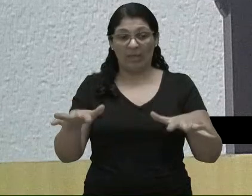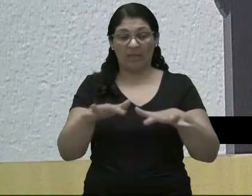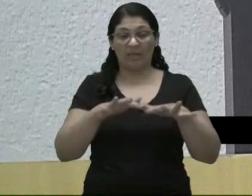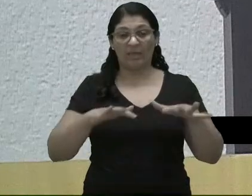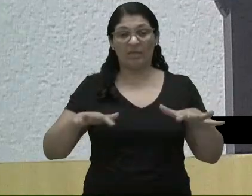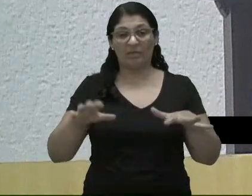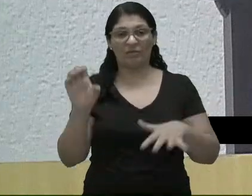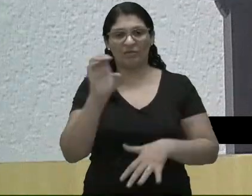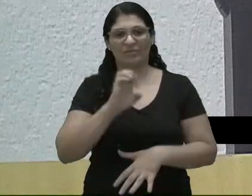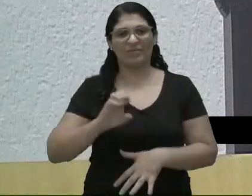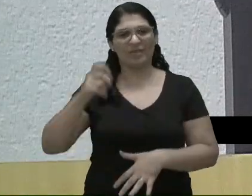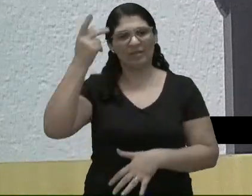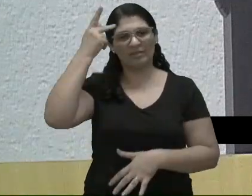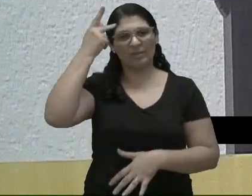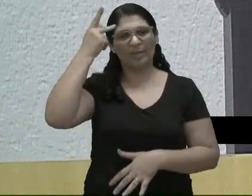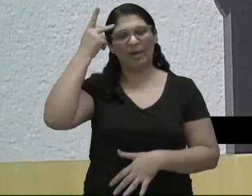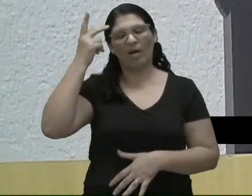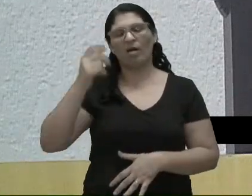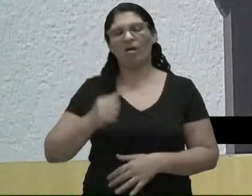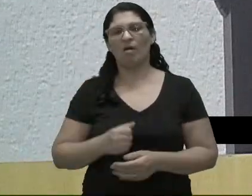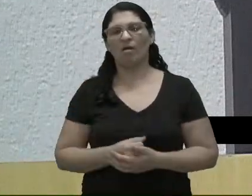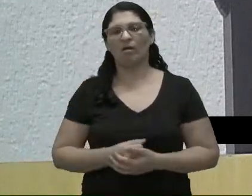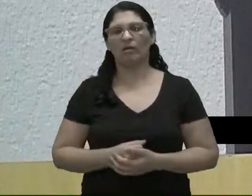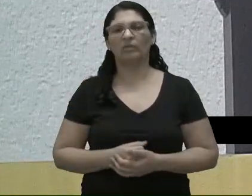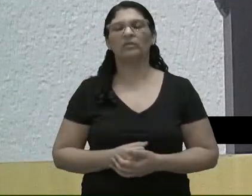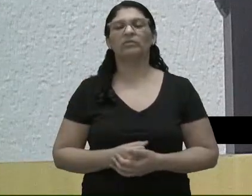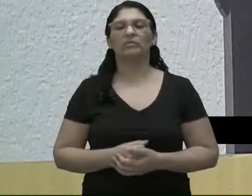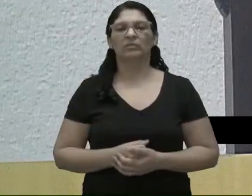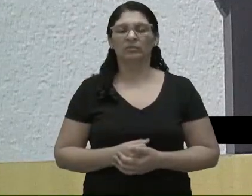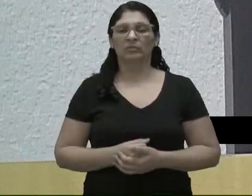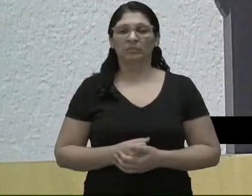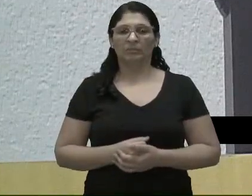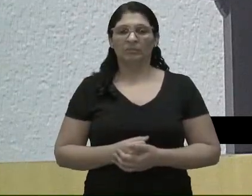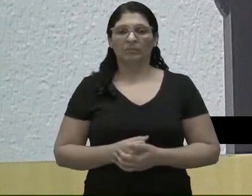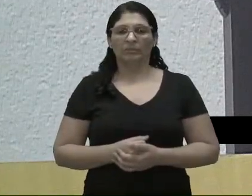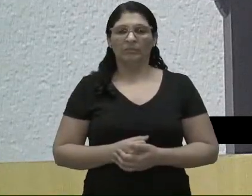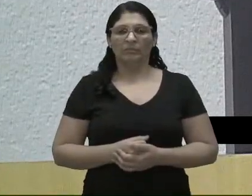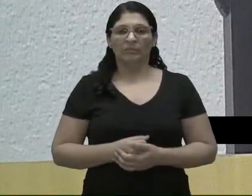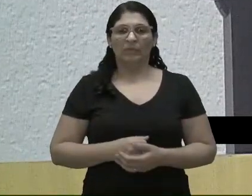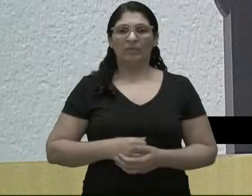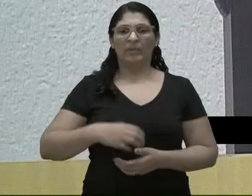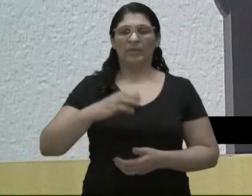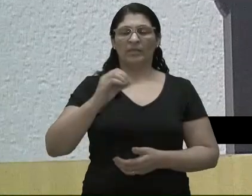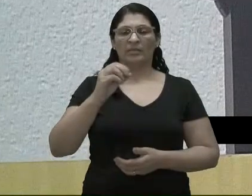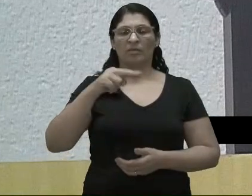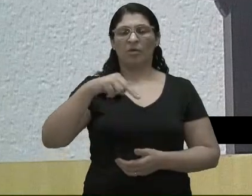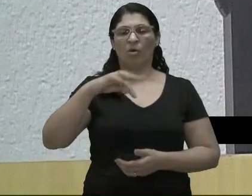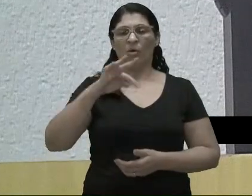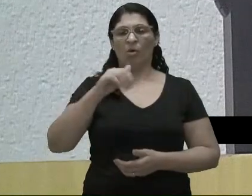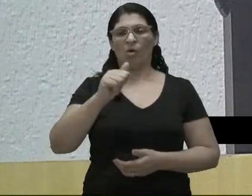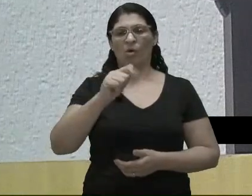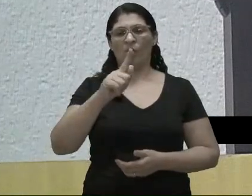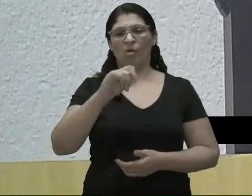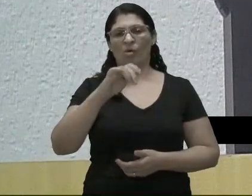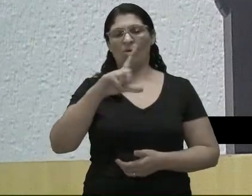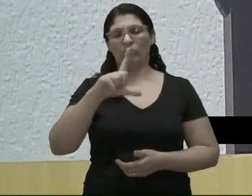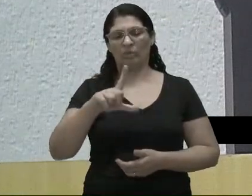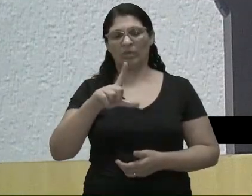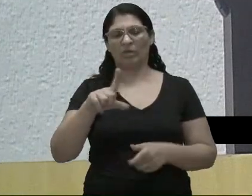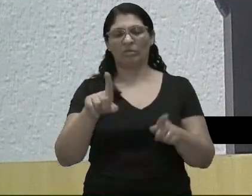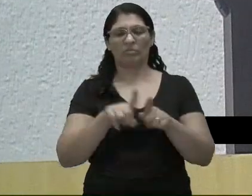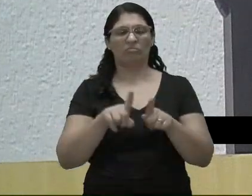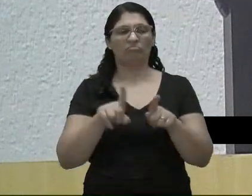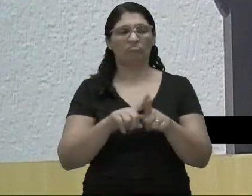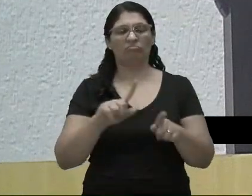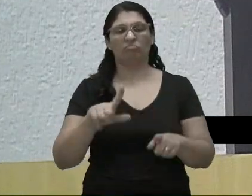São Paulo, tá? A Operação Contágio e também uma outra operação